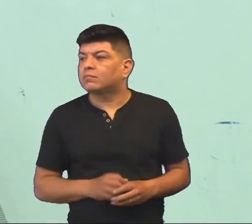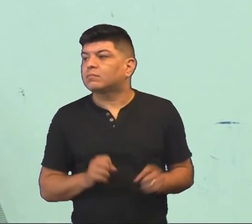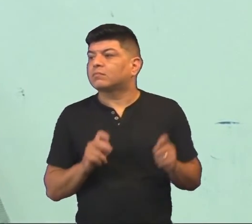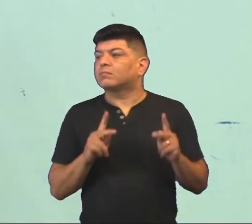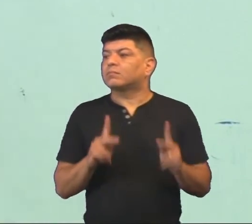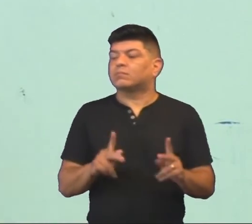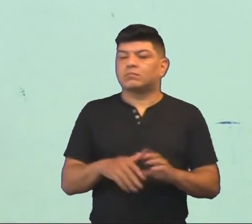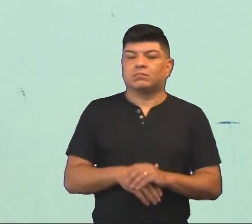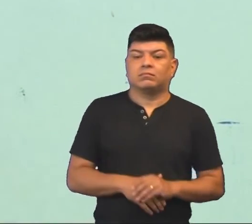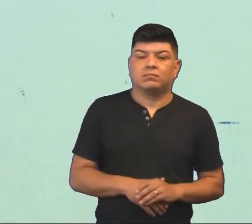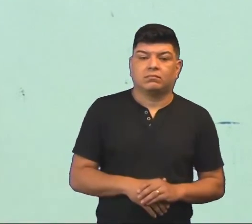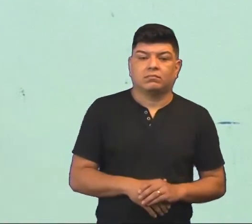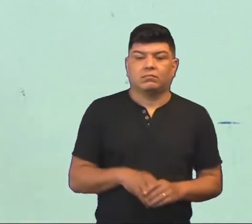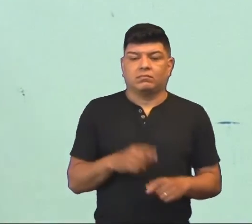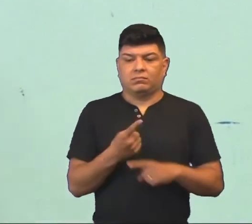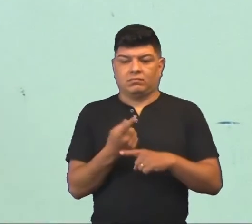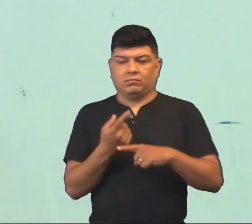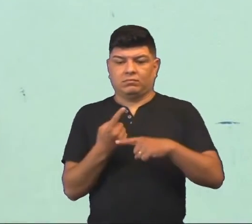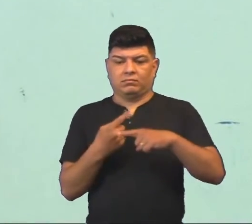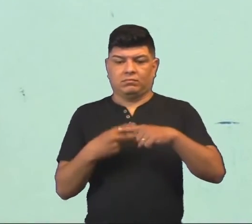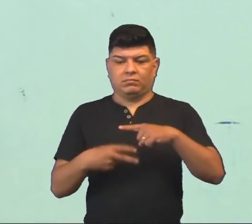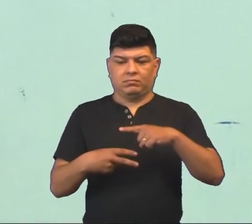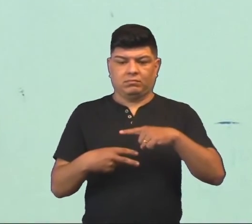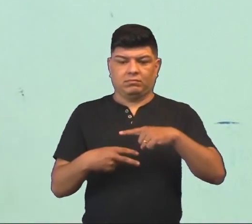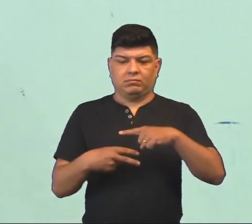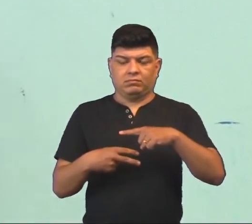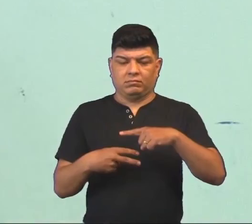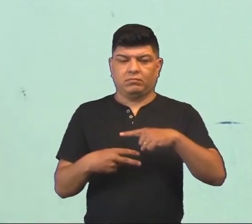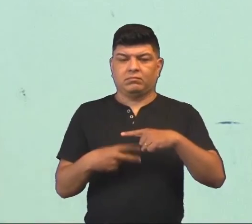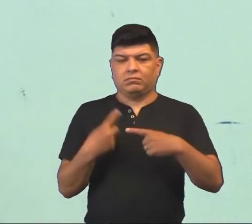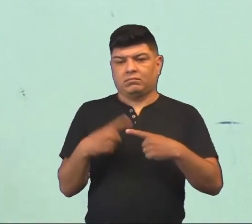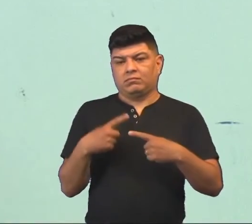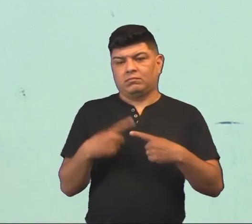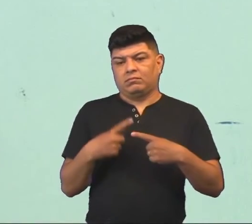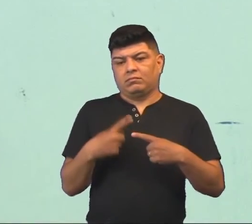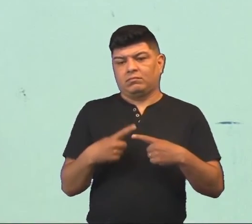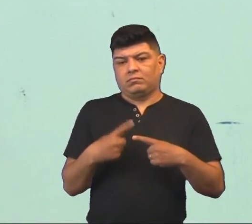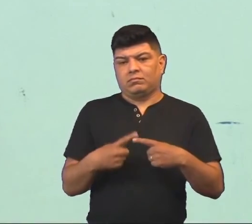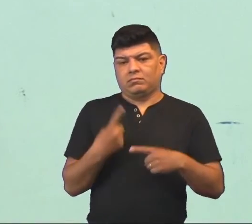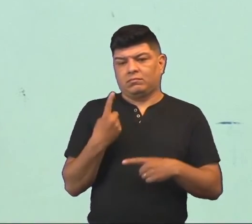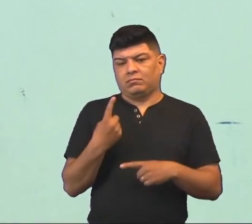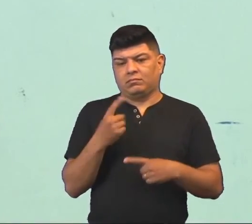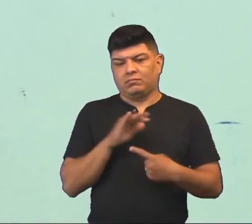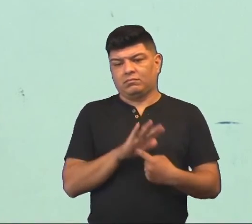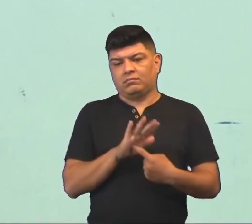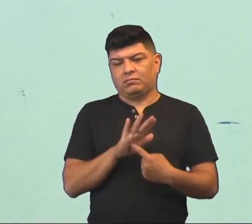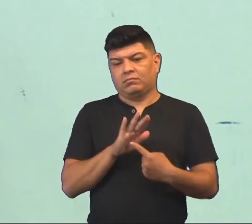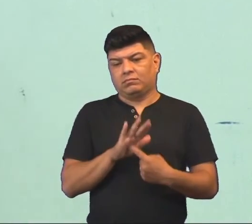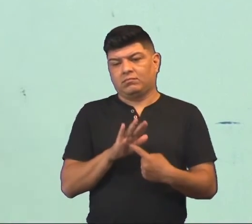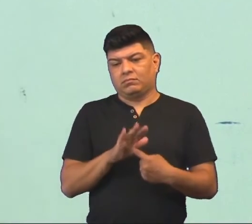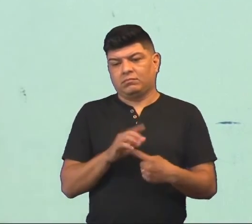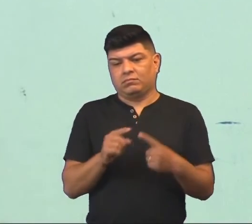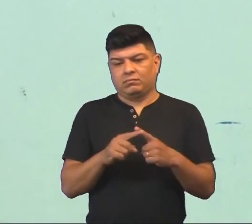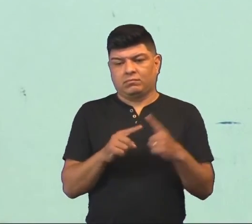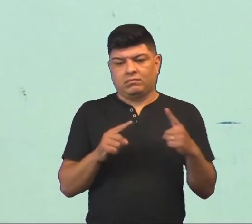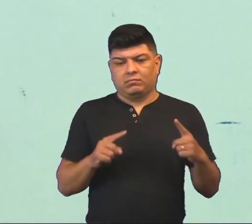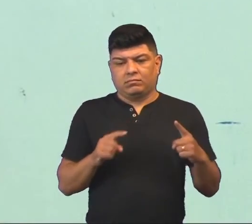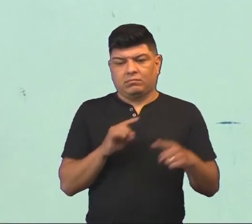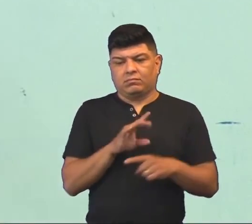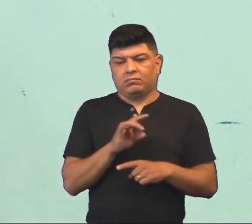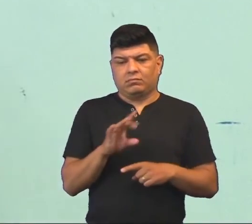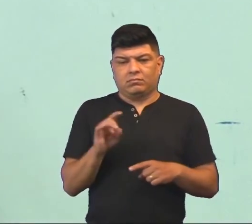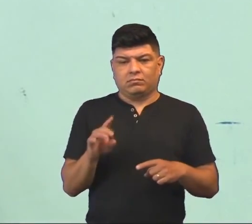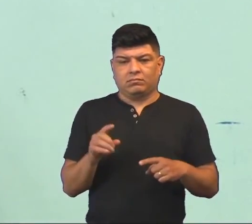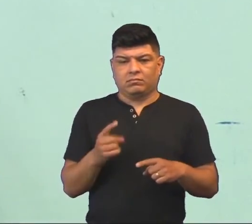Ok? Aqui, o meio, exatamente porque uma dessas partes aqui representa a metade, né? Cada